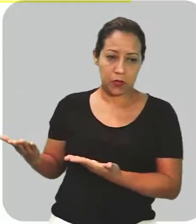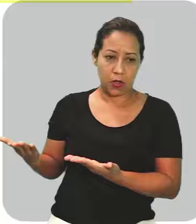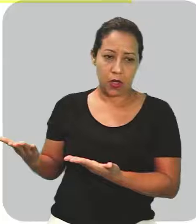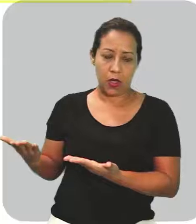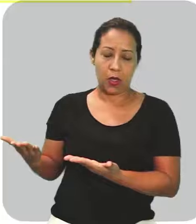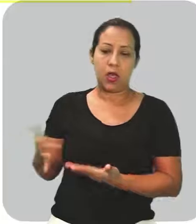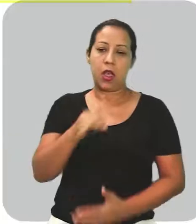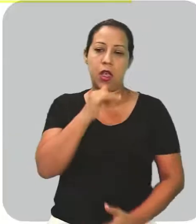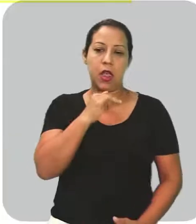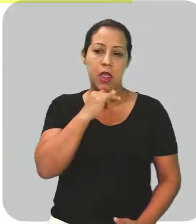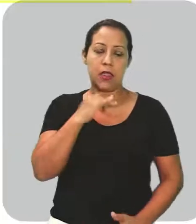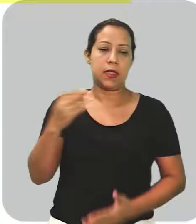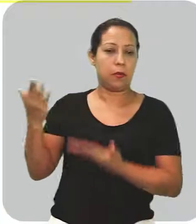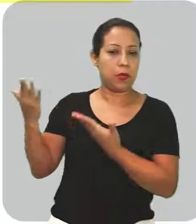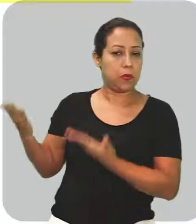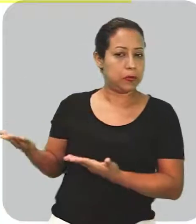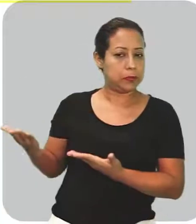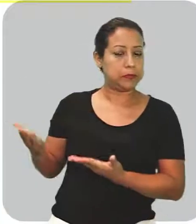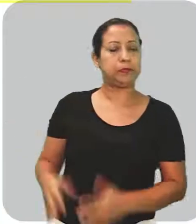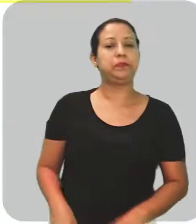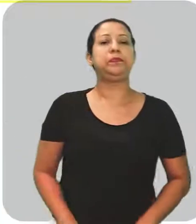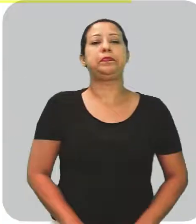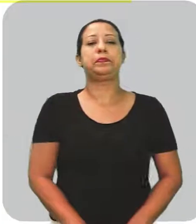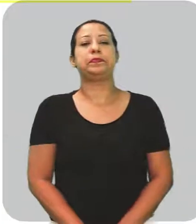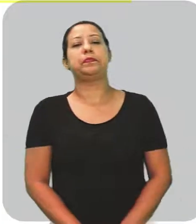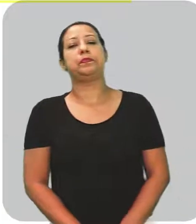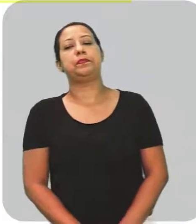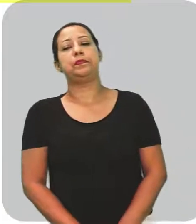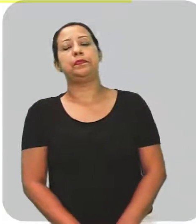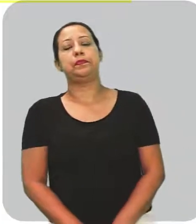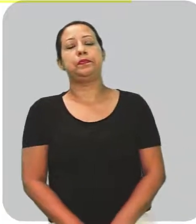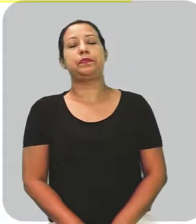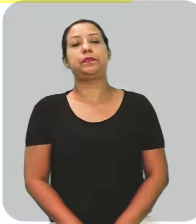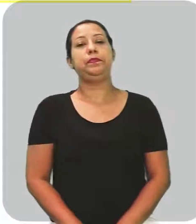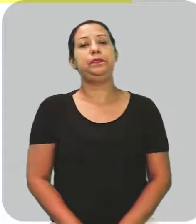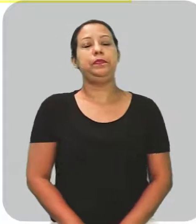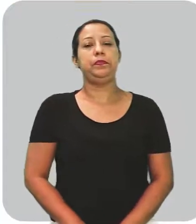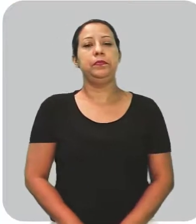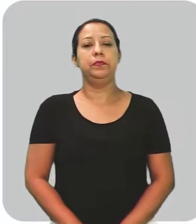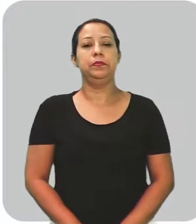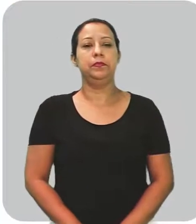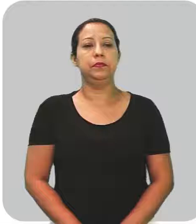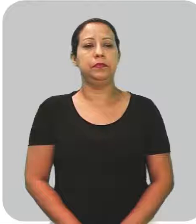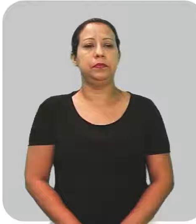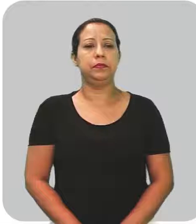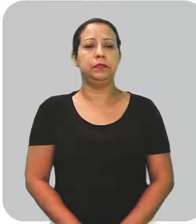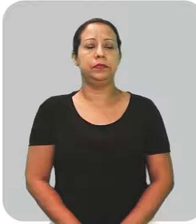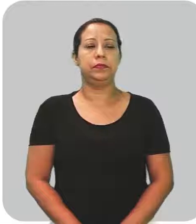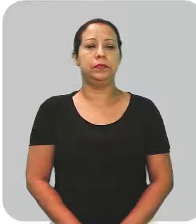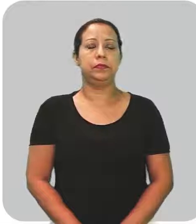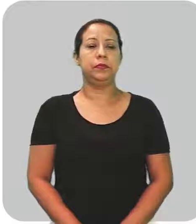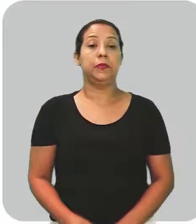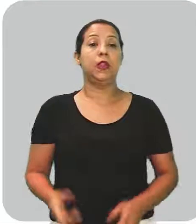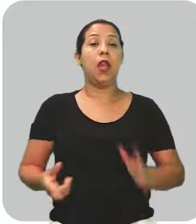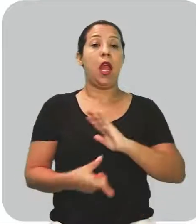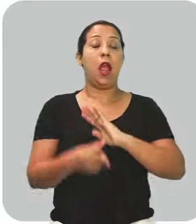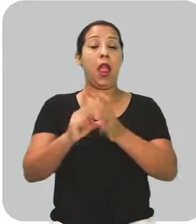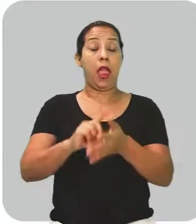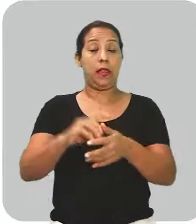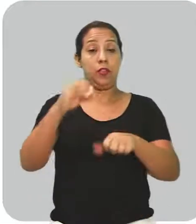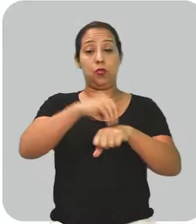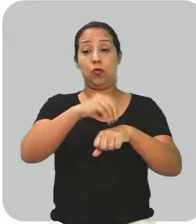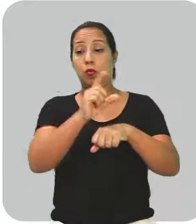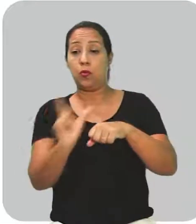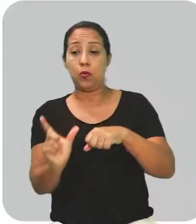casos proibidos aí de usar a crase antes de substantivo masculino. E antes de